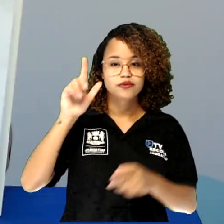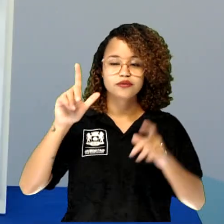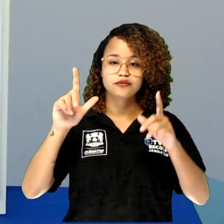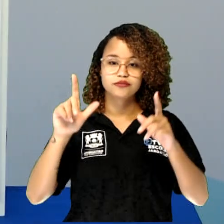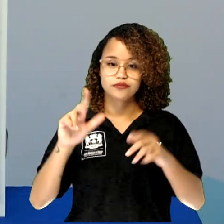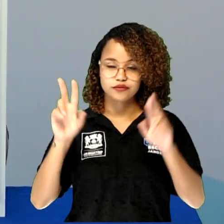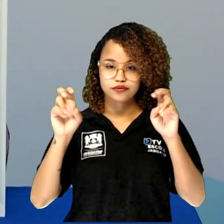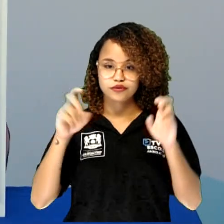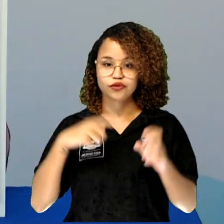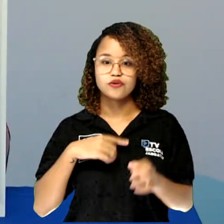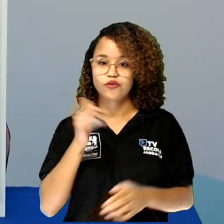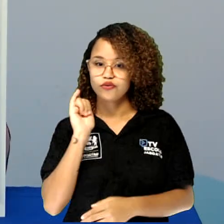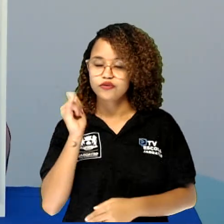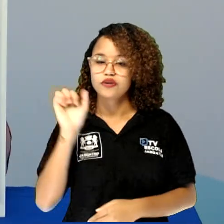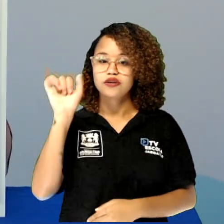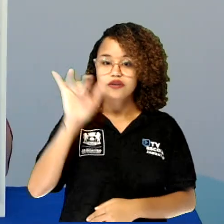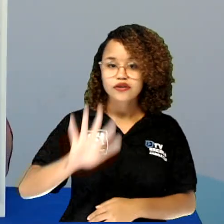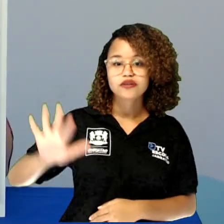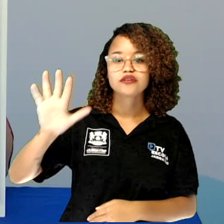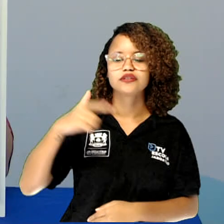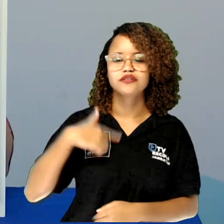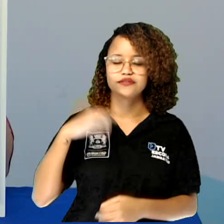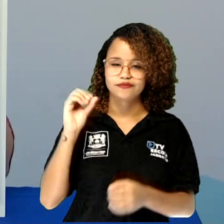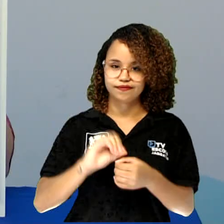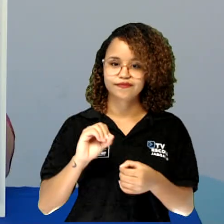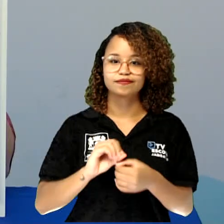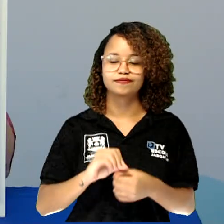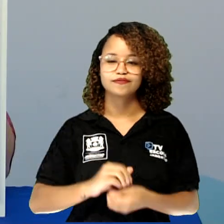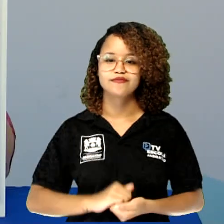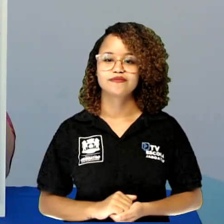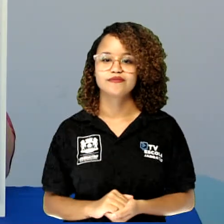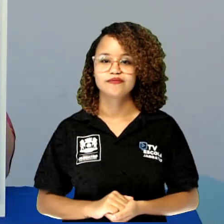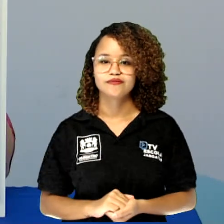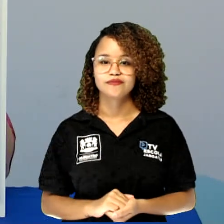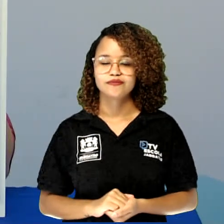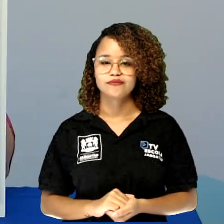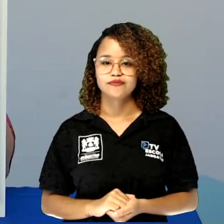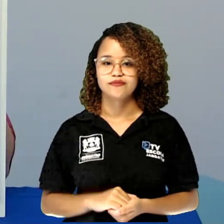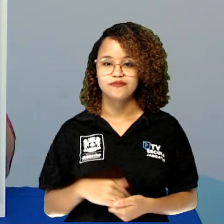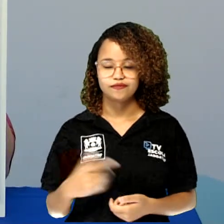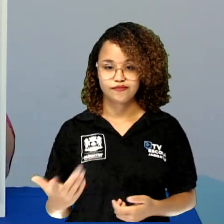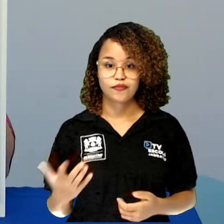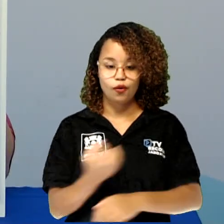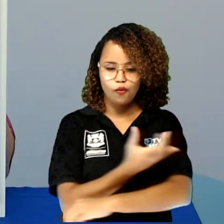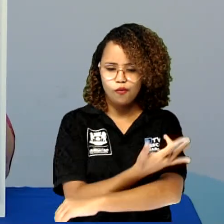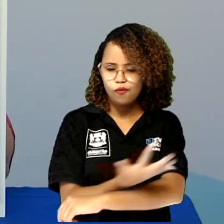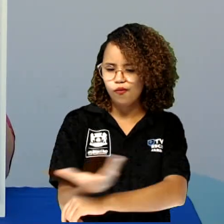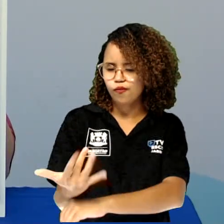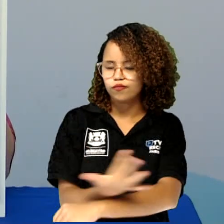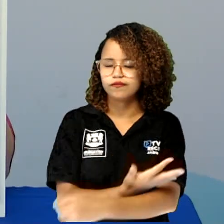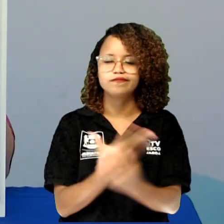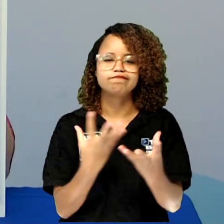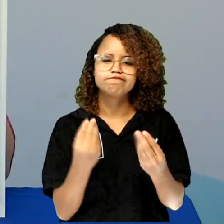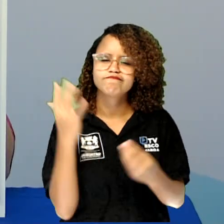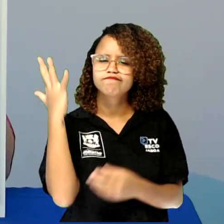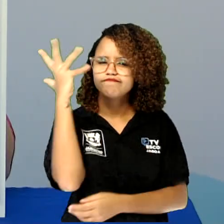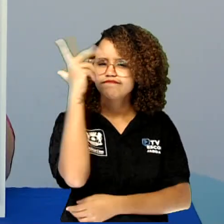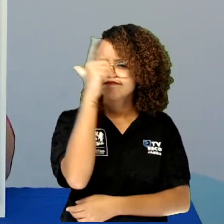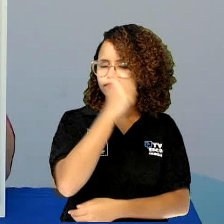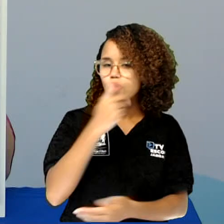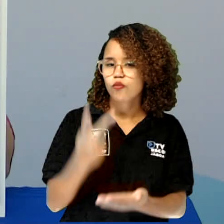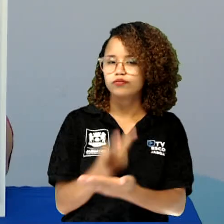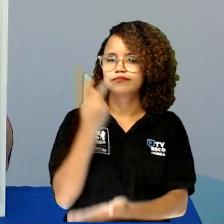contar para vocês usando aqui as imagens que eu criei. Num jardim muito bonito, estava acontecendo